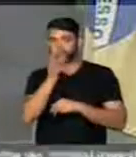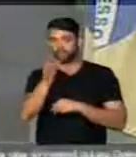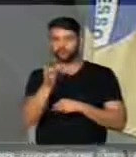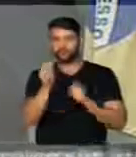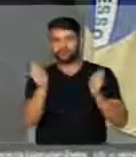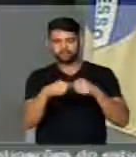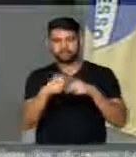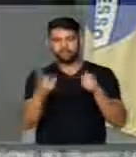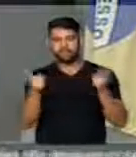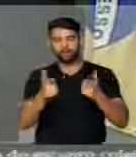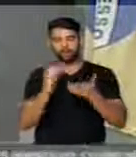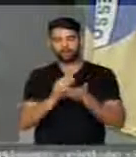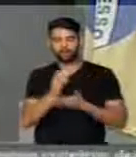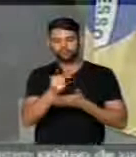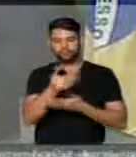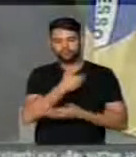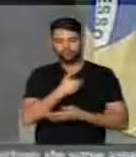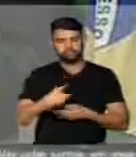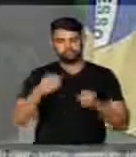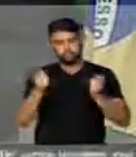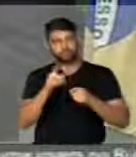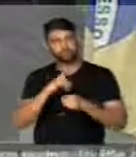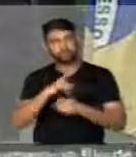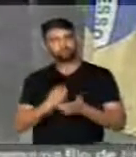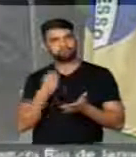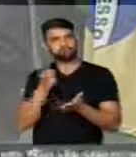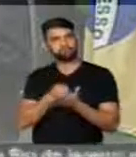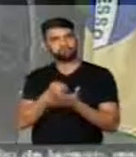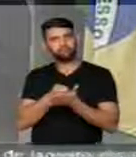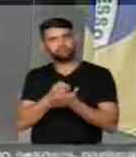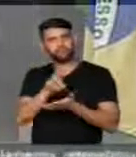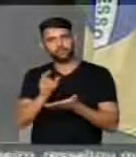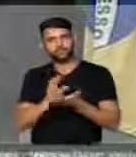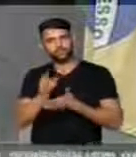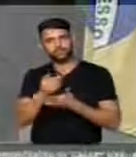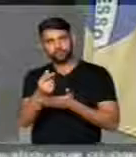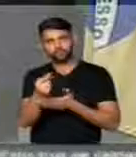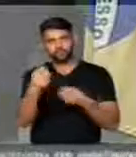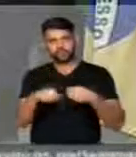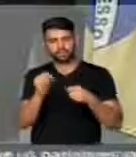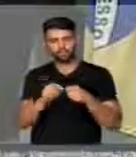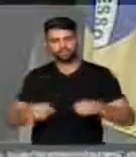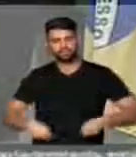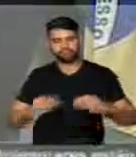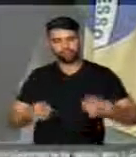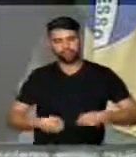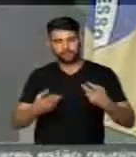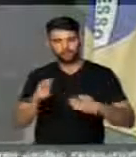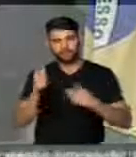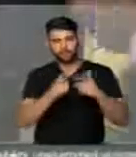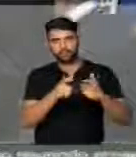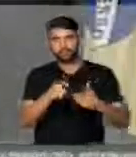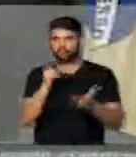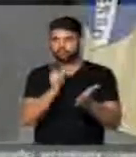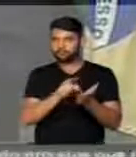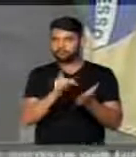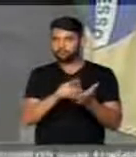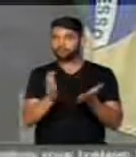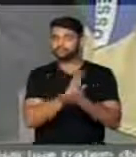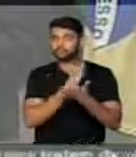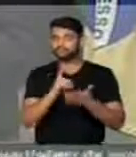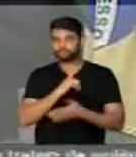absolutamente onde os recursos públicos poderiam e deveriam ser utilizados, deveriam ser gastos. É óbvio que